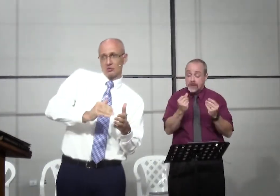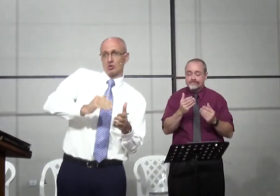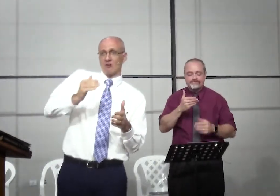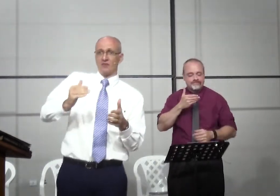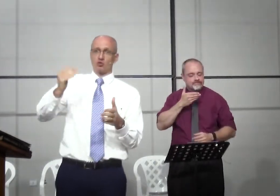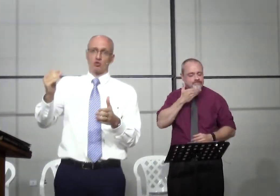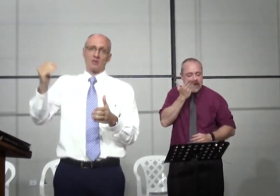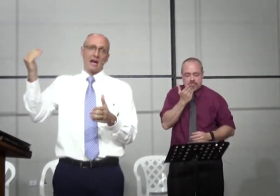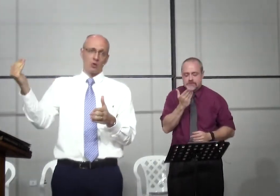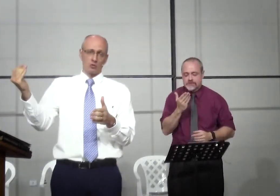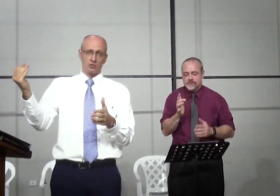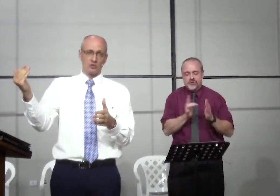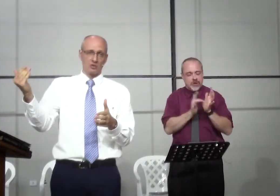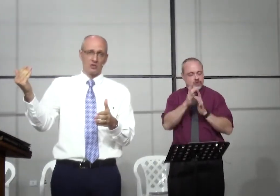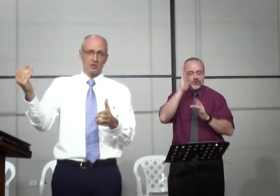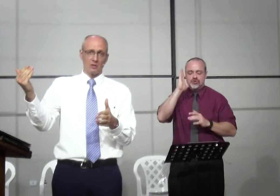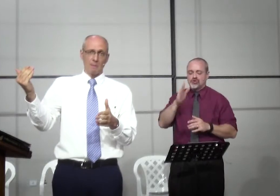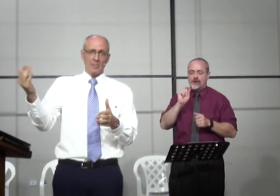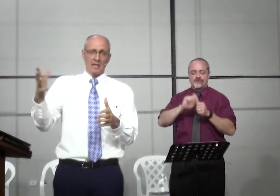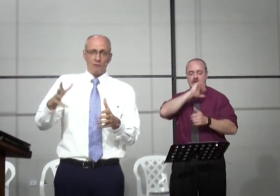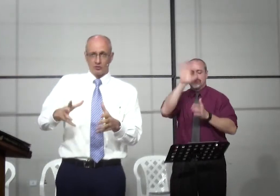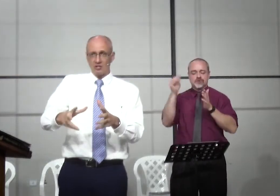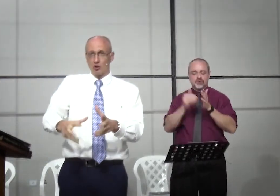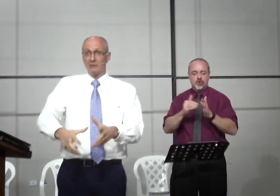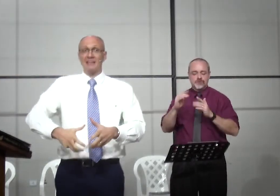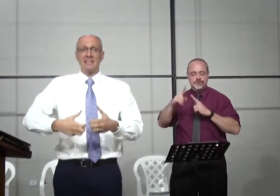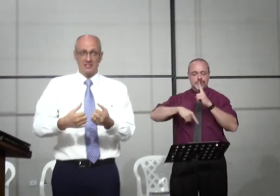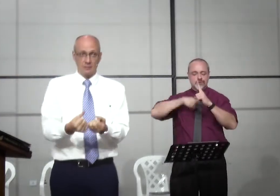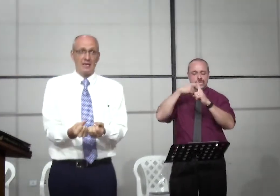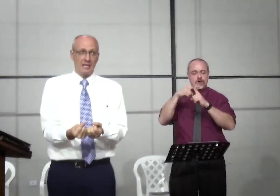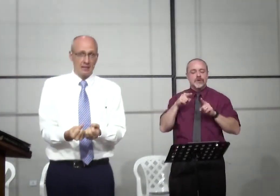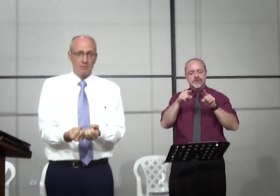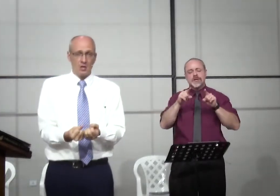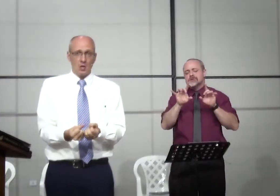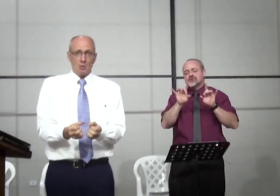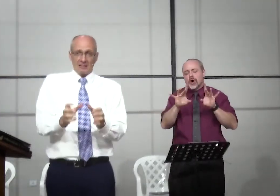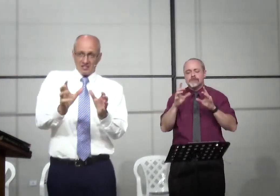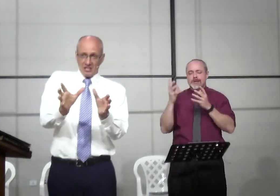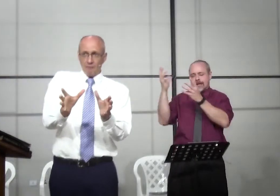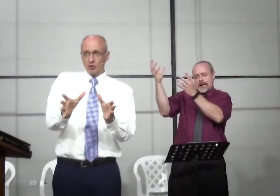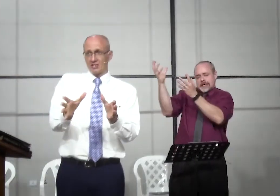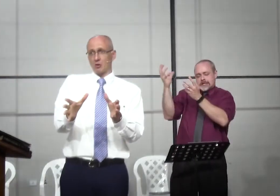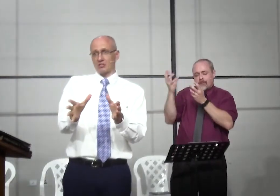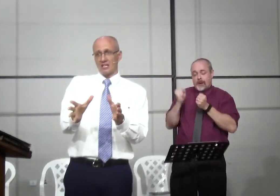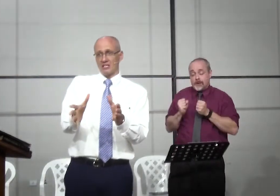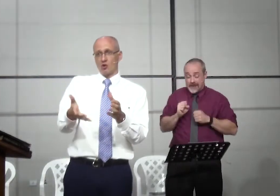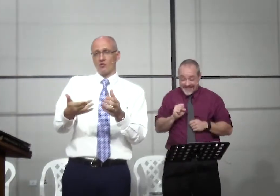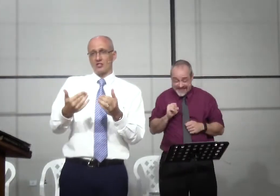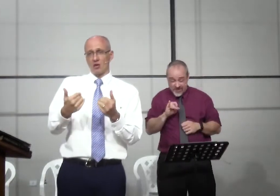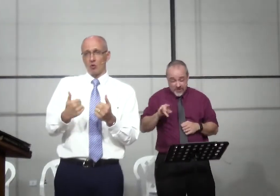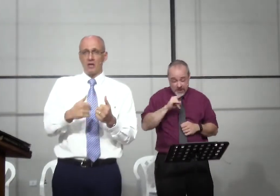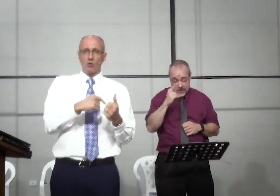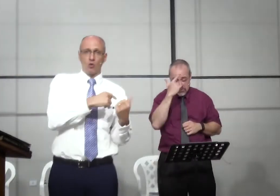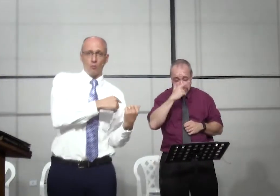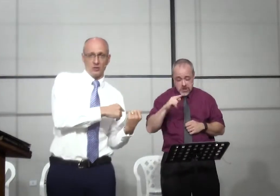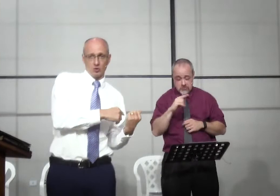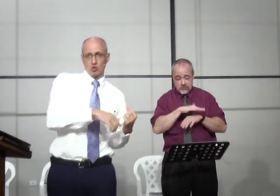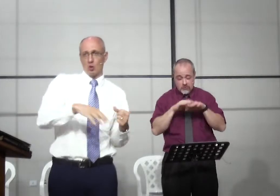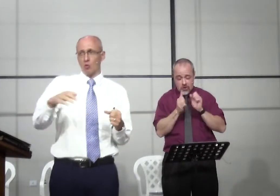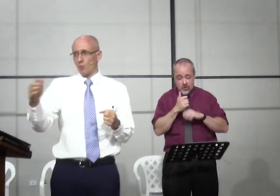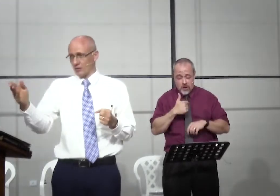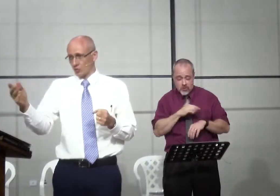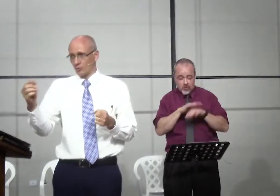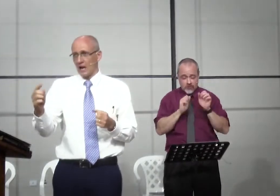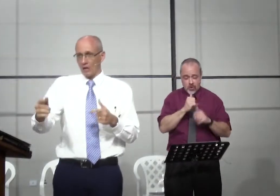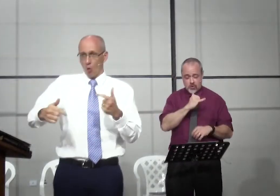porque Jesus já fez tudo na cruz. Você só tem que receber Ele. Mas se você gostaria de conversar comigo, com o pastor